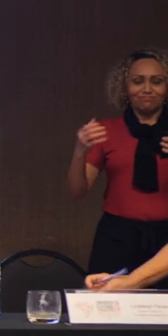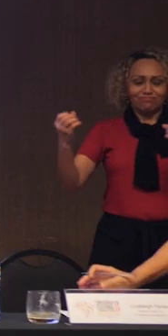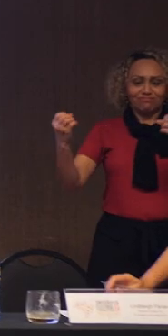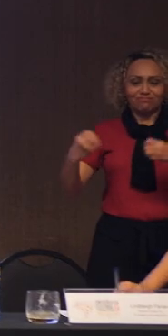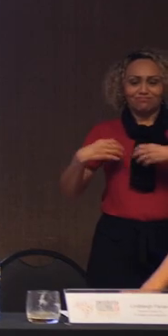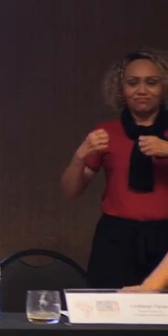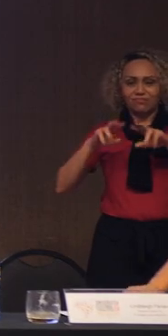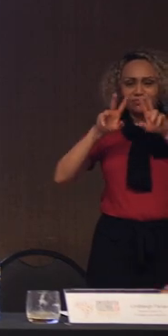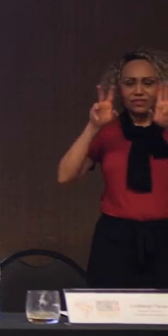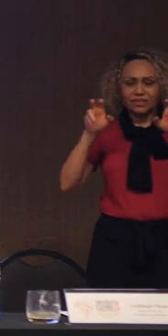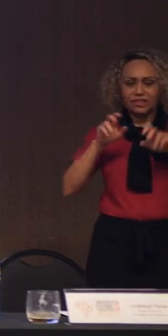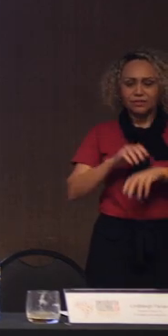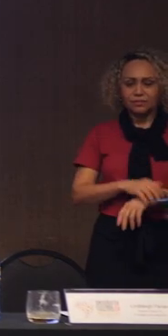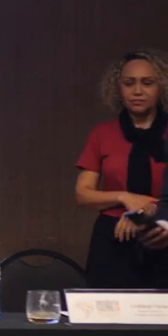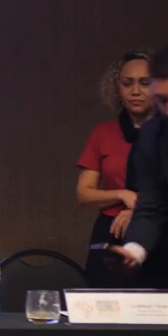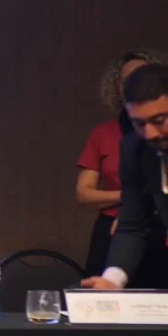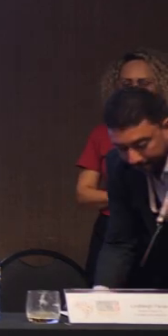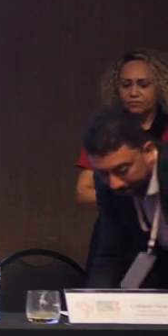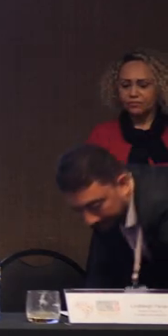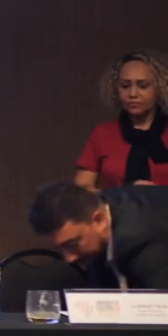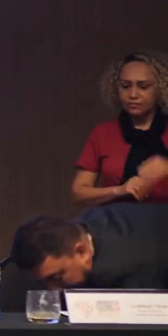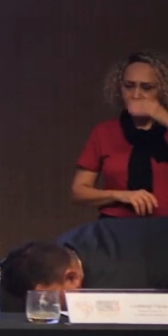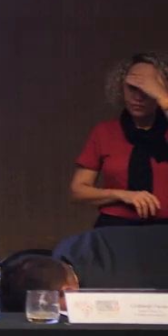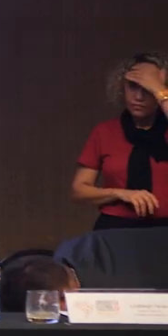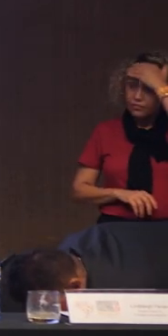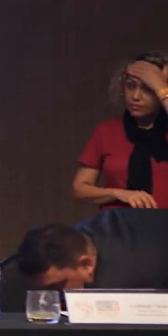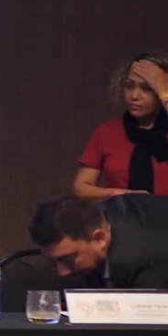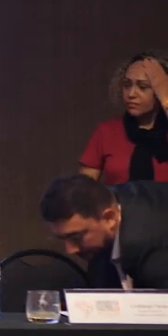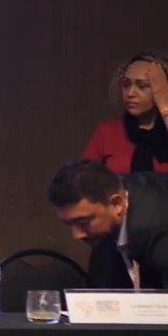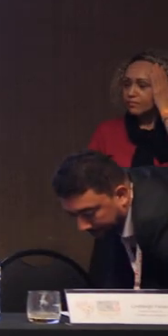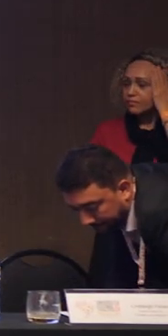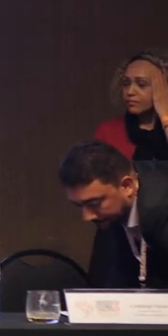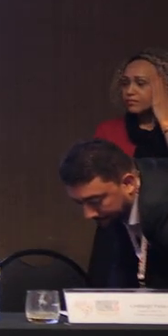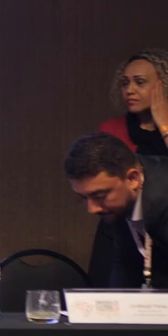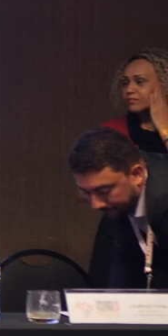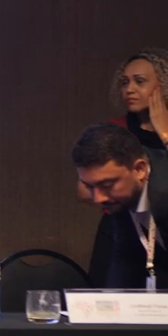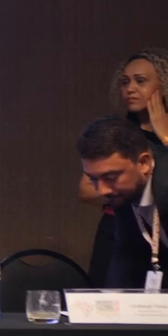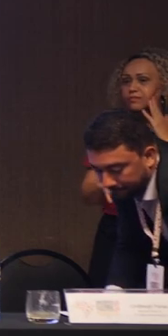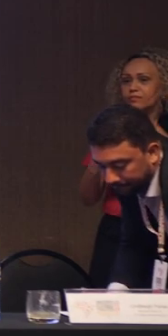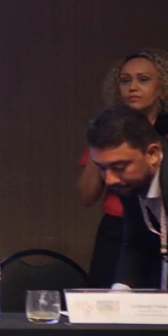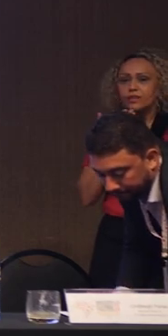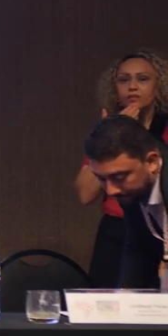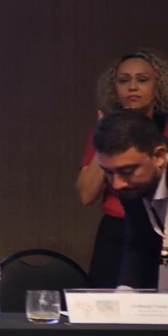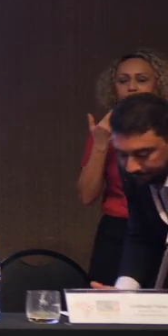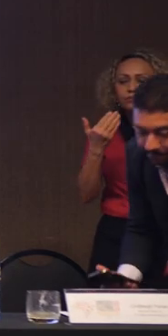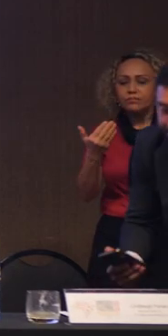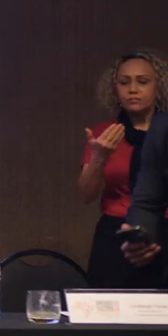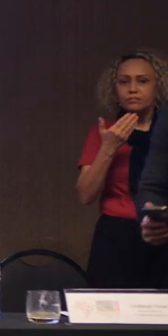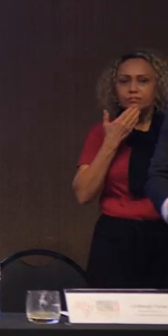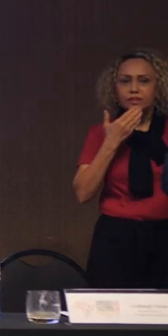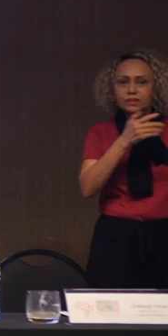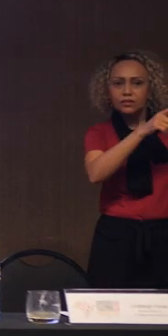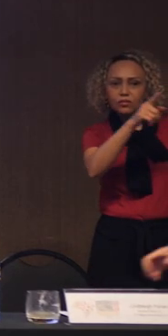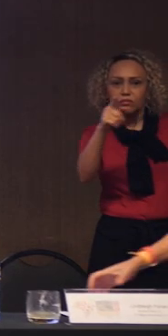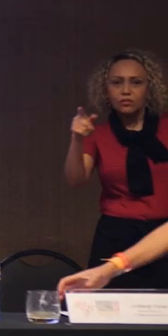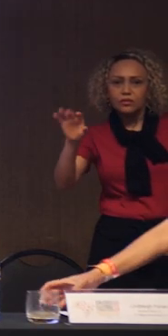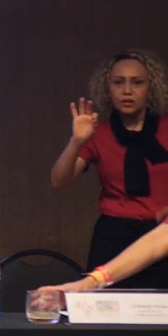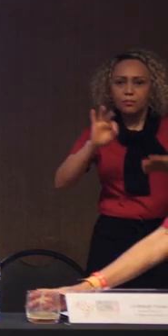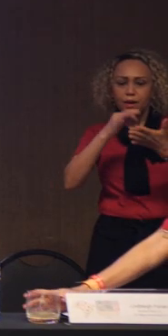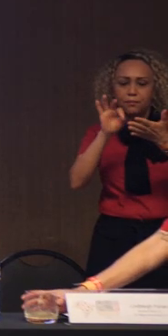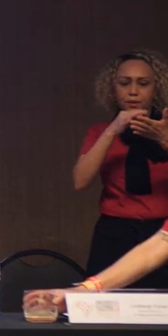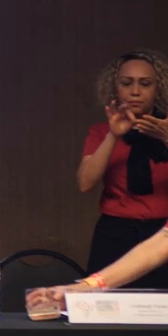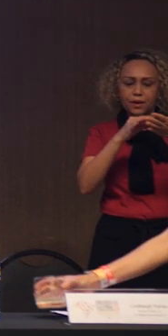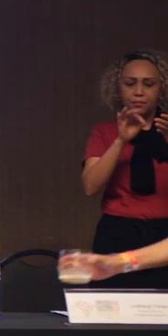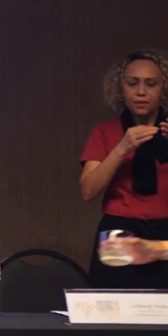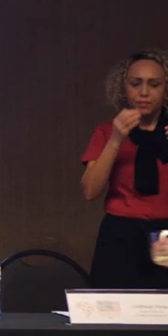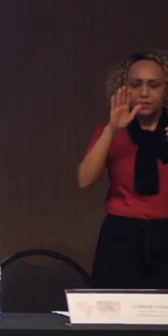esse tema. E antes de encerrar, eu só queria pedir para vocês, quem está com a lista de presença na mão ainda, por favor, deixe a